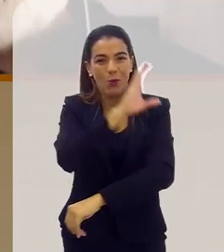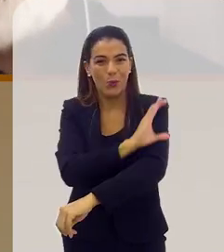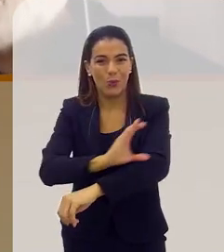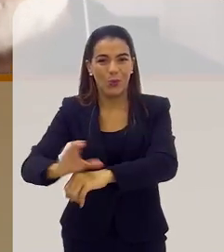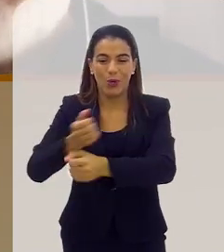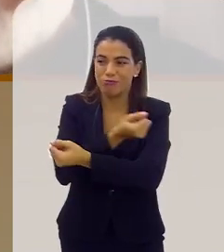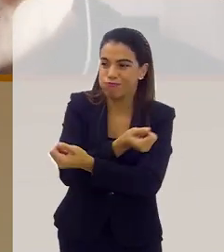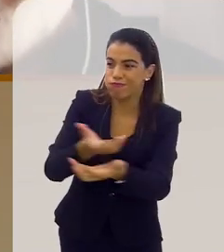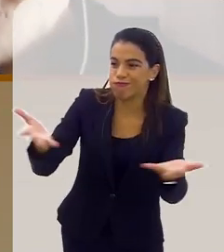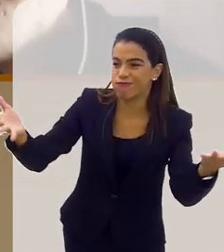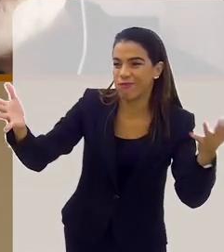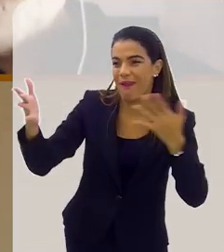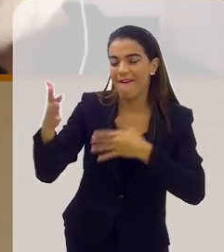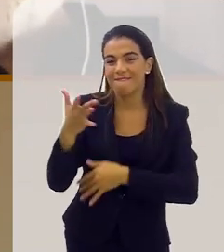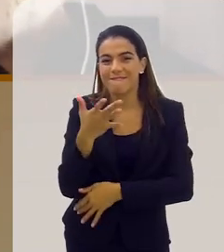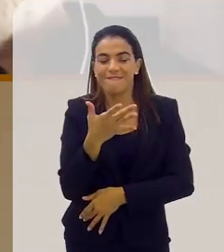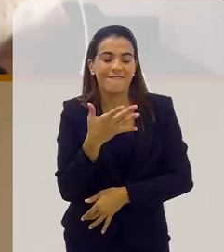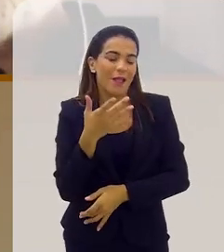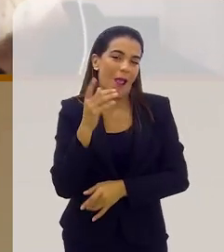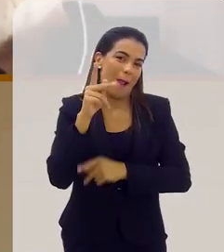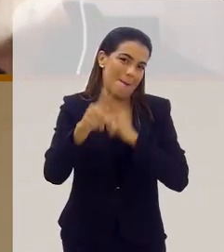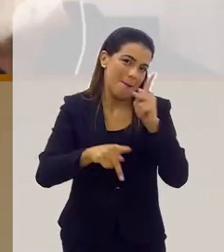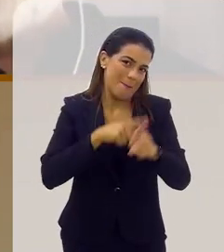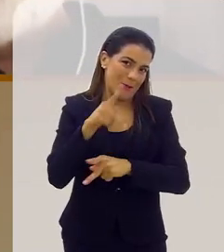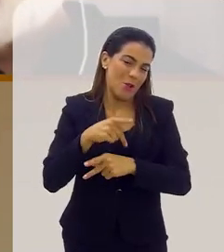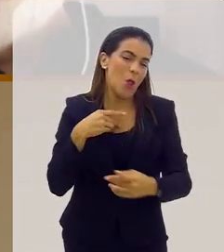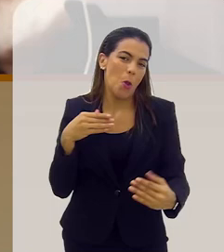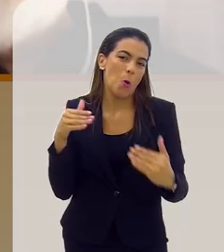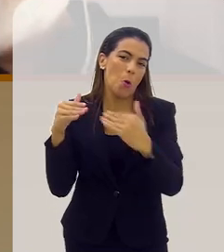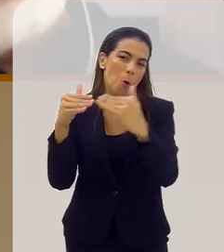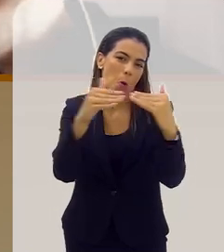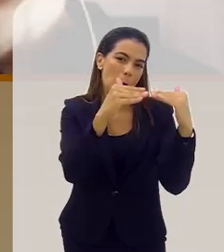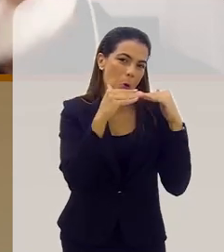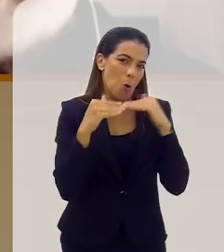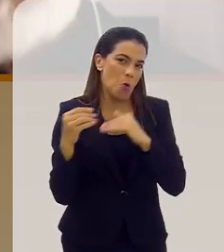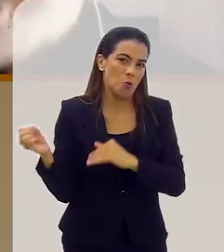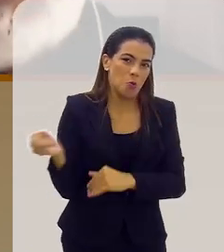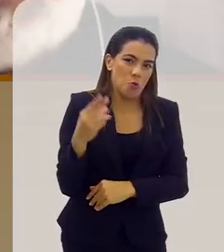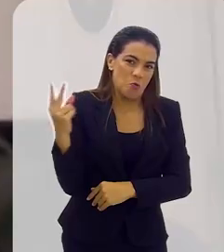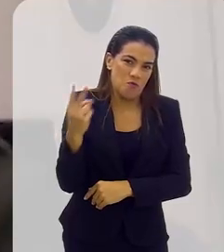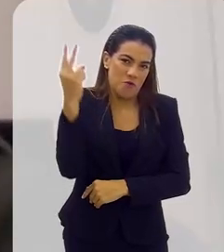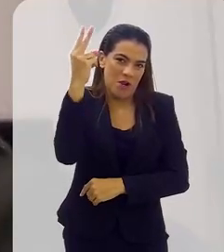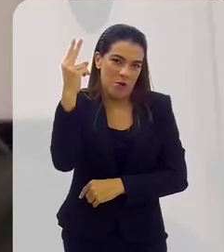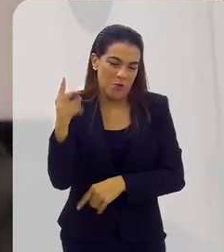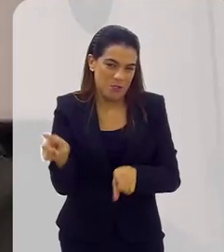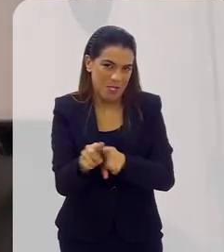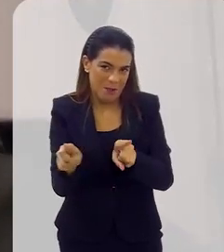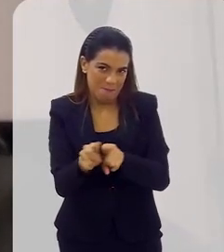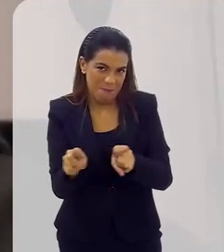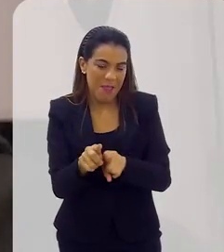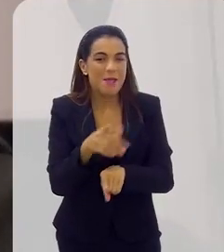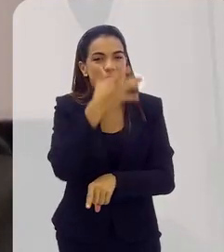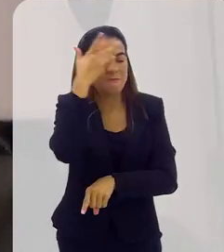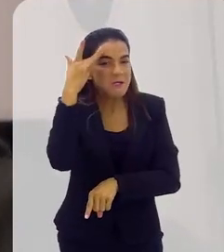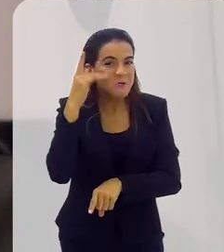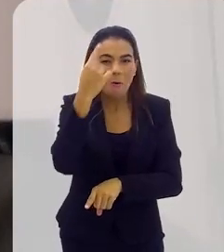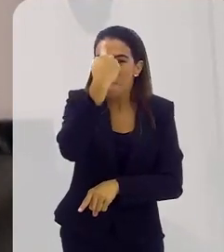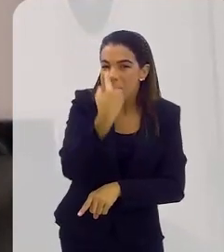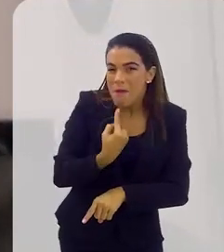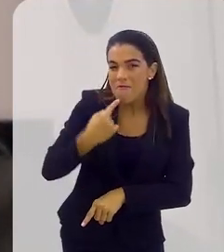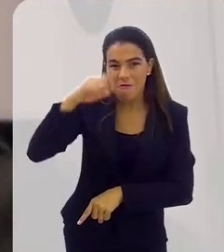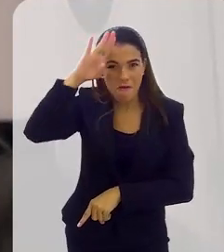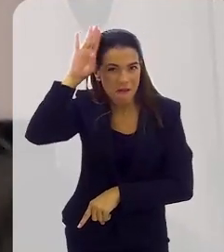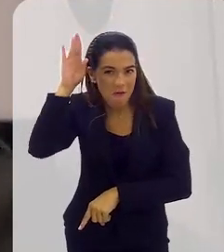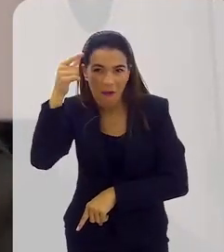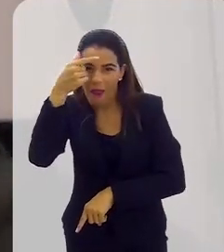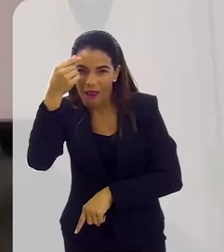a cultura chegue ao público. Então, eu sou a favor de tudo. Sou a favor dos novos valores que chegam, eu sou a favor dos que chegam com